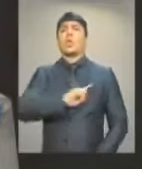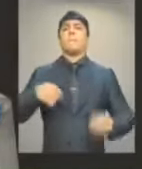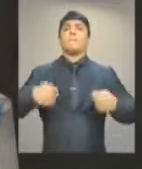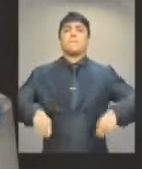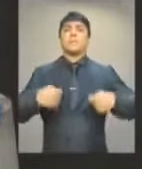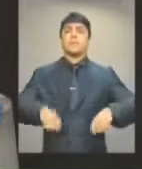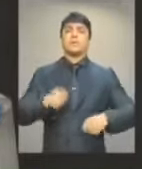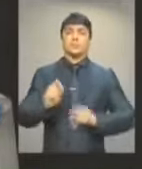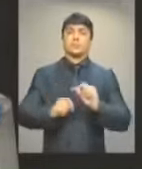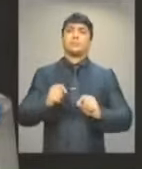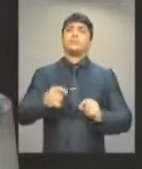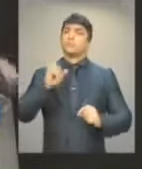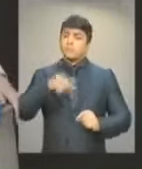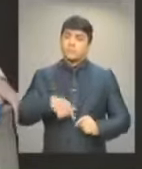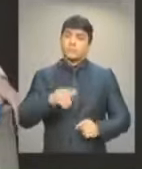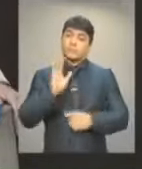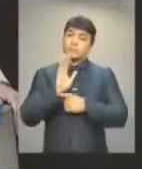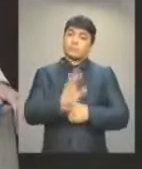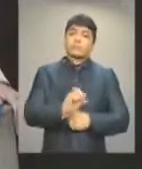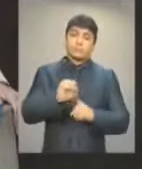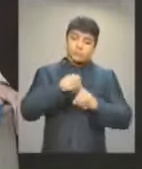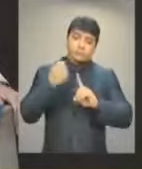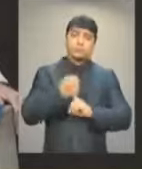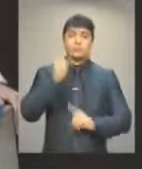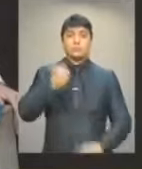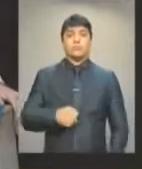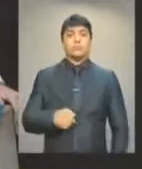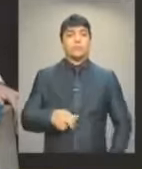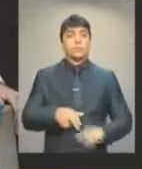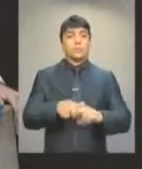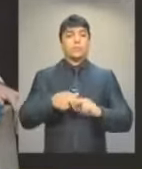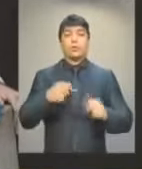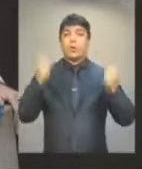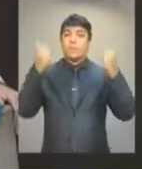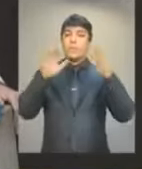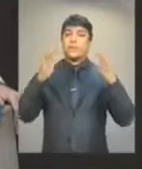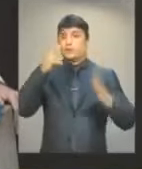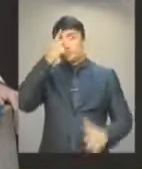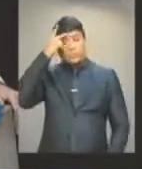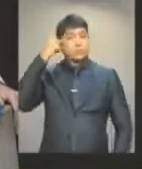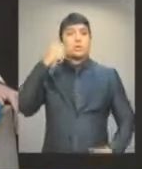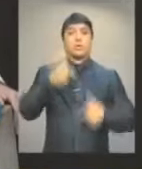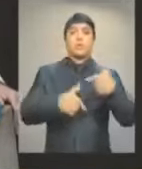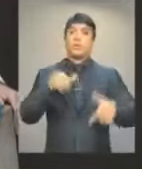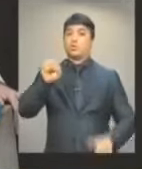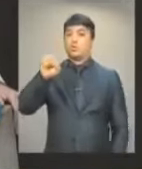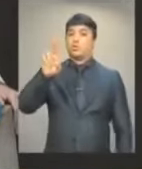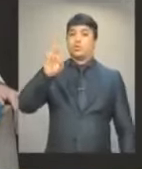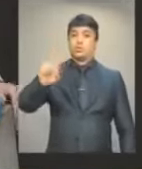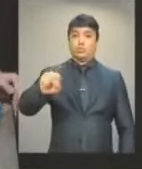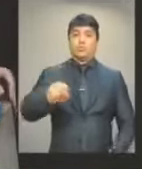de política social e de proteção social. E aqui eu queria fazer a minha homenagem aos trabalhadores do SUS.